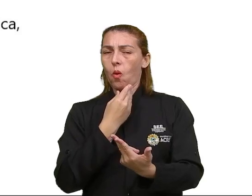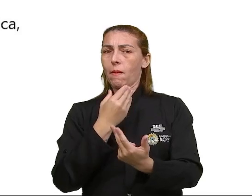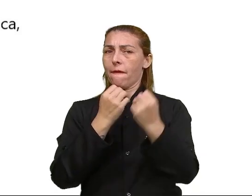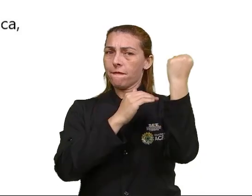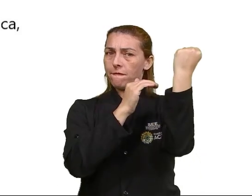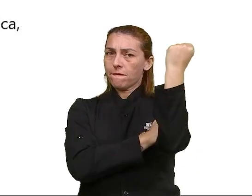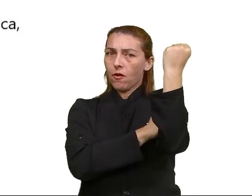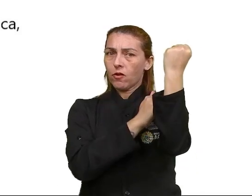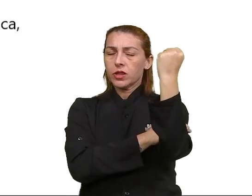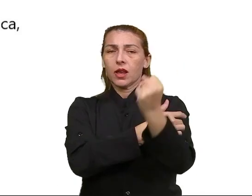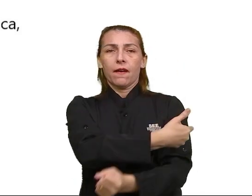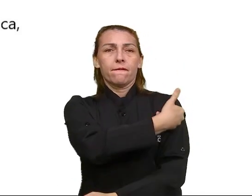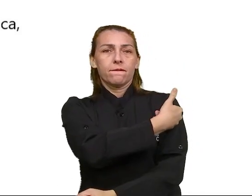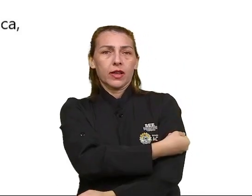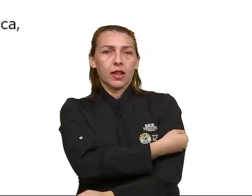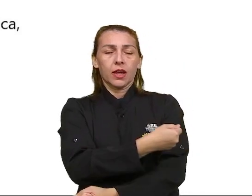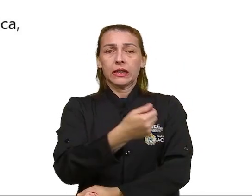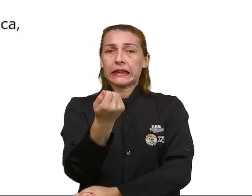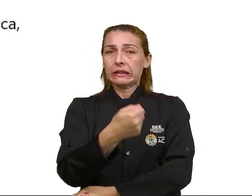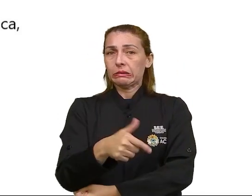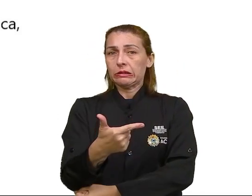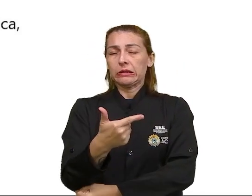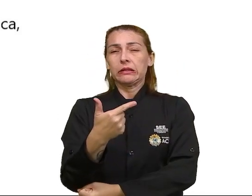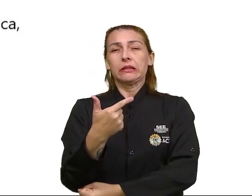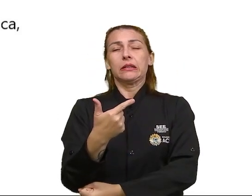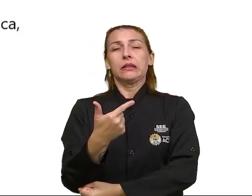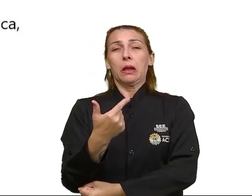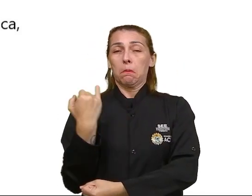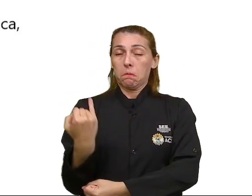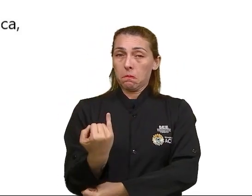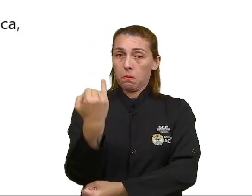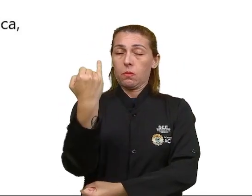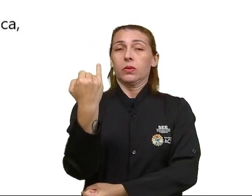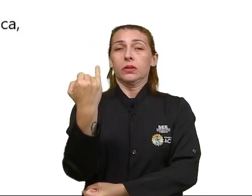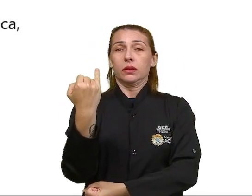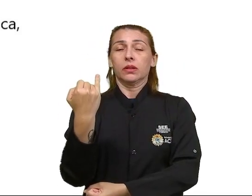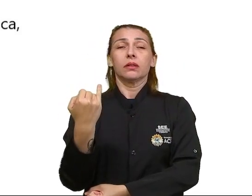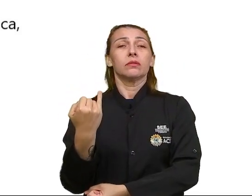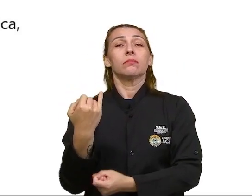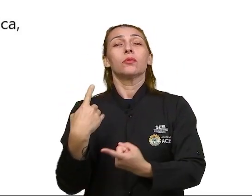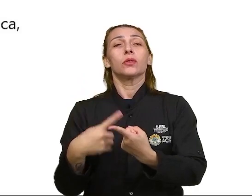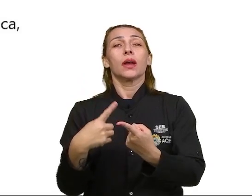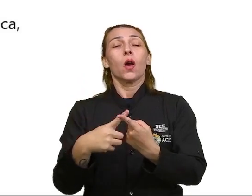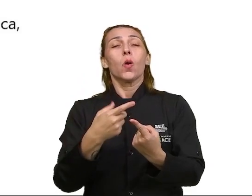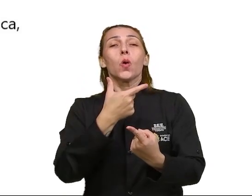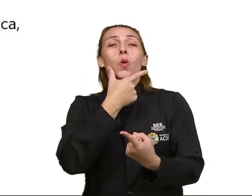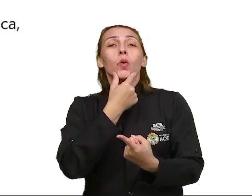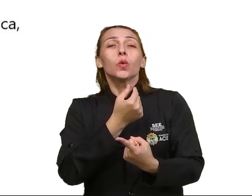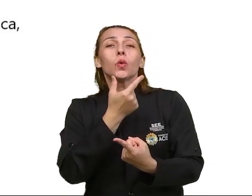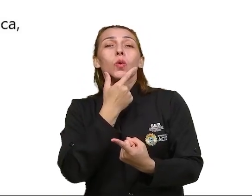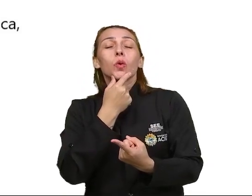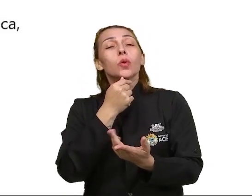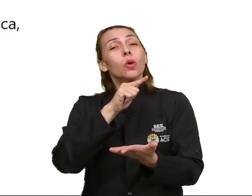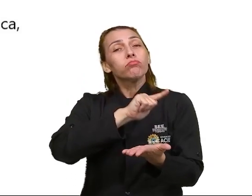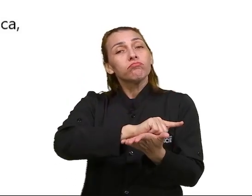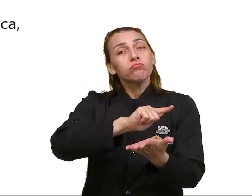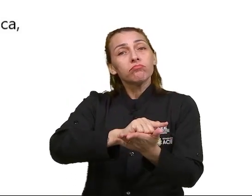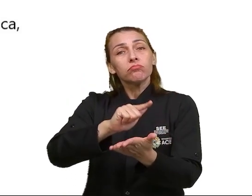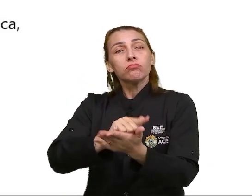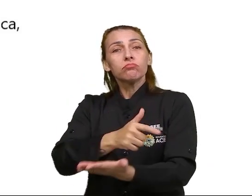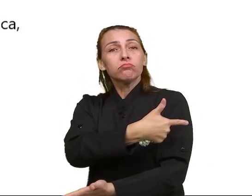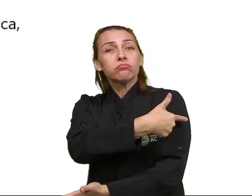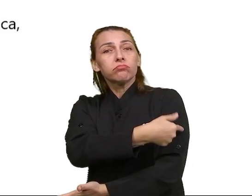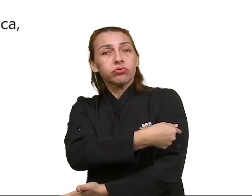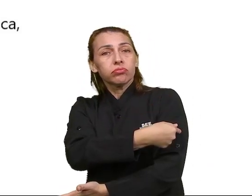a vacinação em si não era importante, embora não admitisse de modo algum deixar os homens da higiene meter o tal ferro em